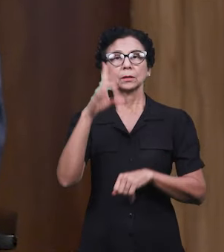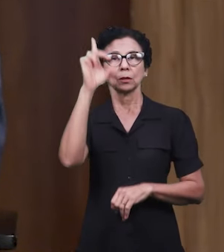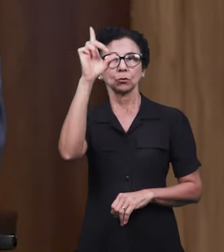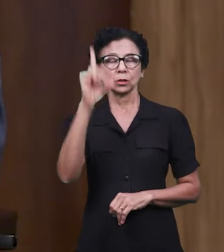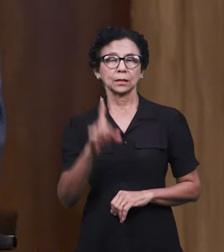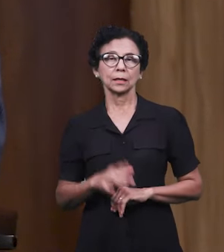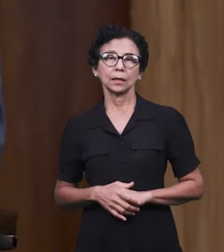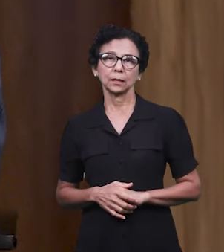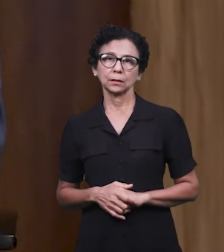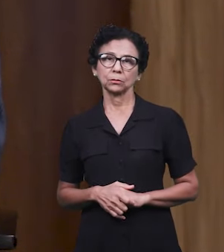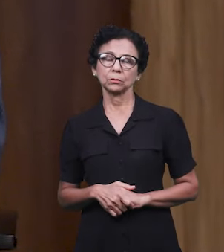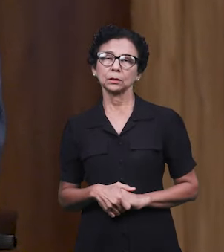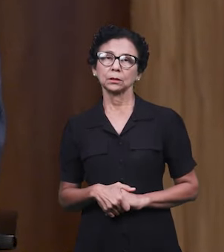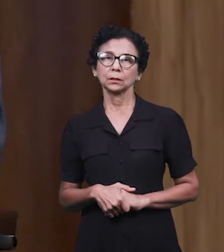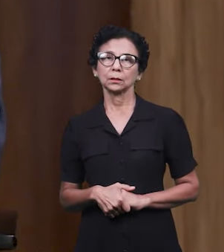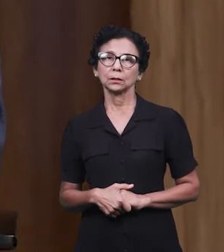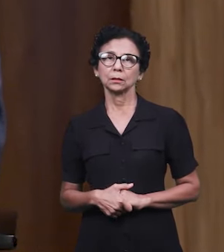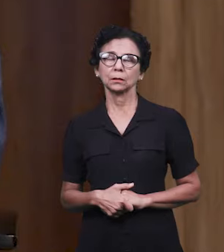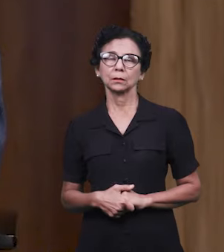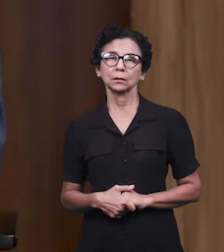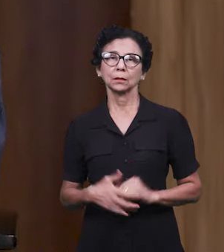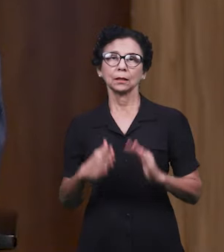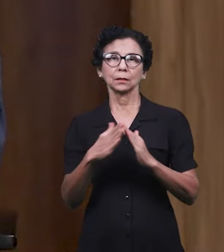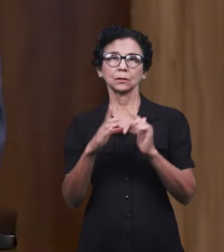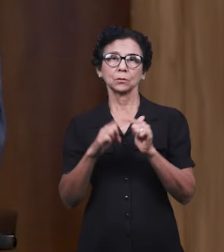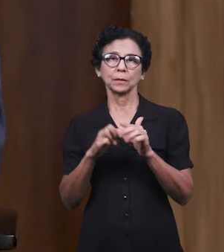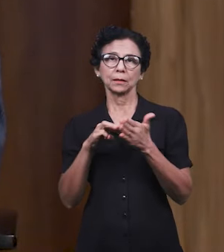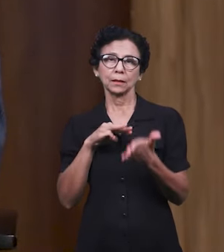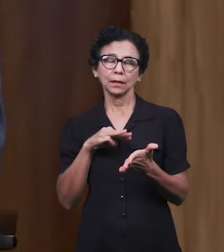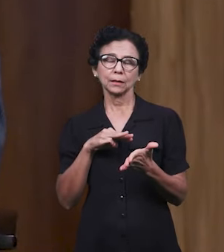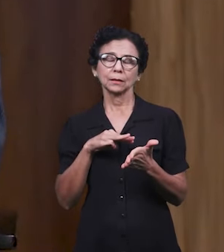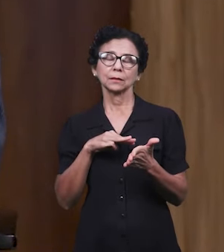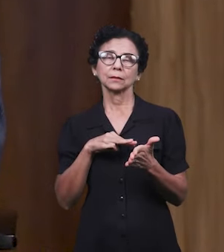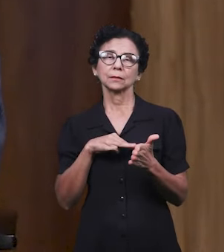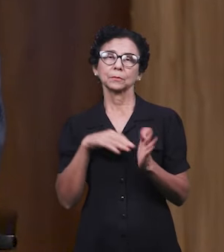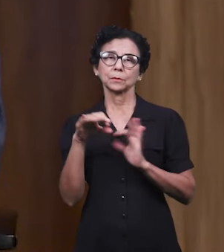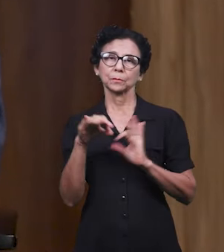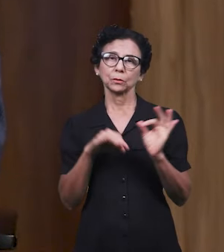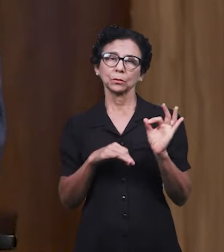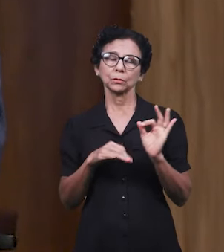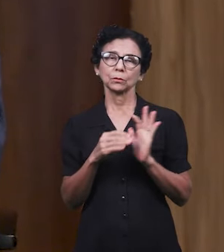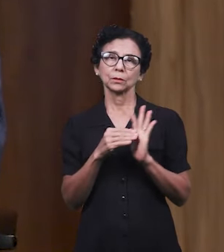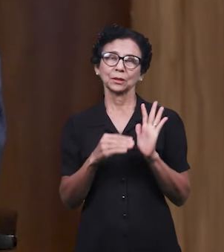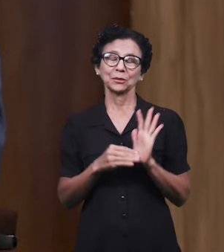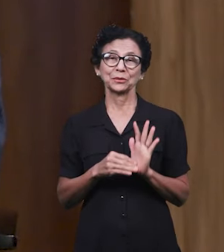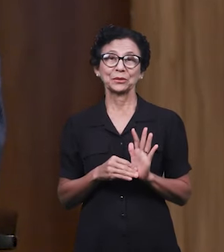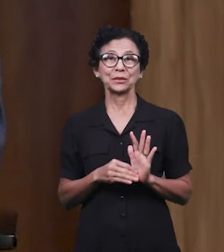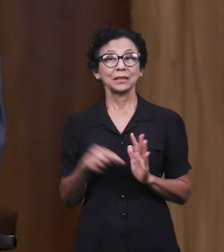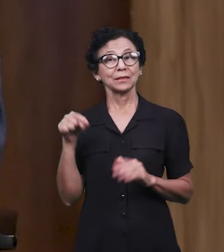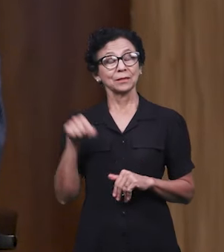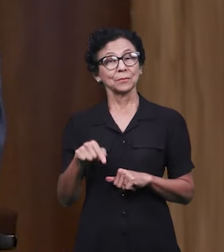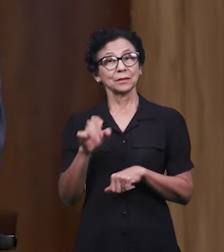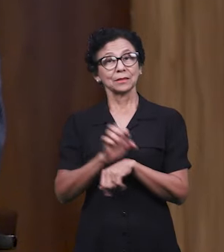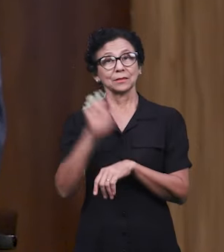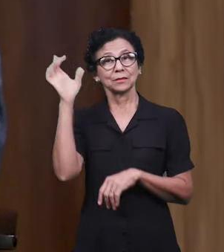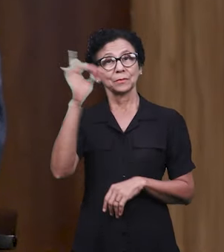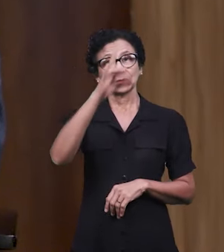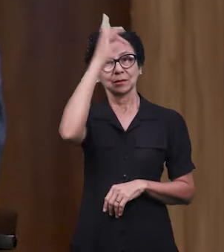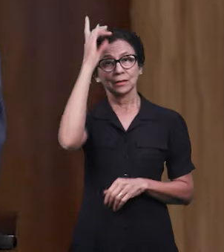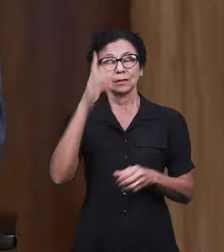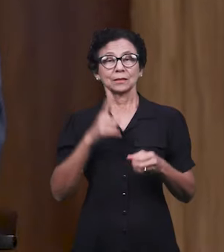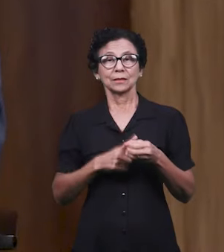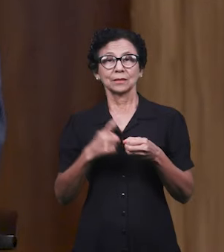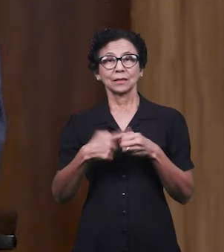produzido pela Igreja Cristã Maranata, e hoje estamos fazendo aqui nos estúdios da TV Manaim, na cidade de Vila Velha, no estado do Espírito Santo.